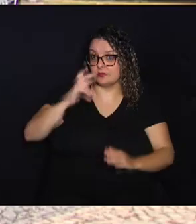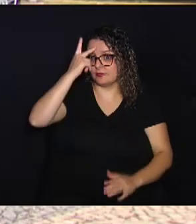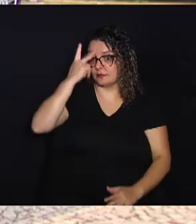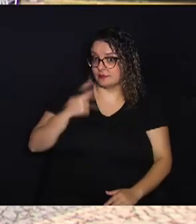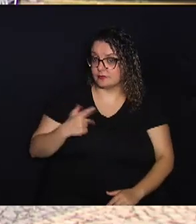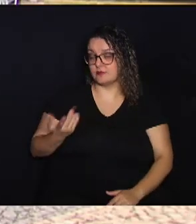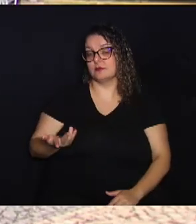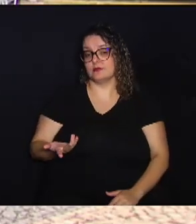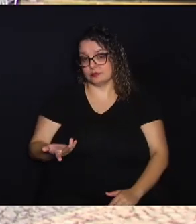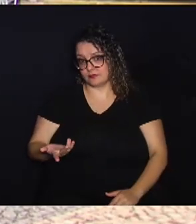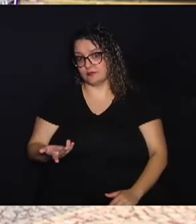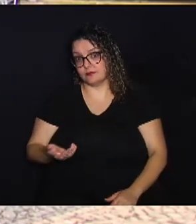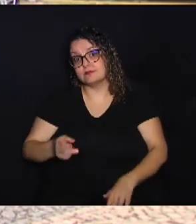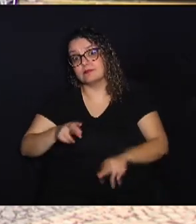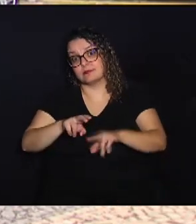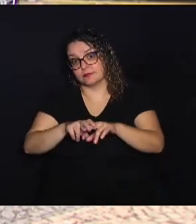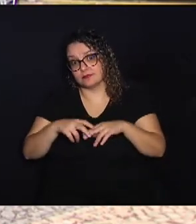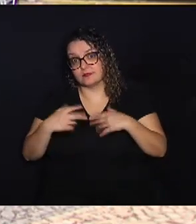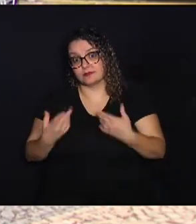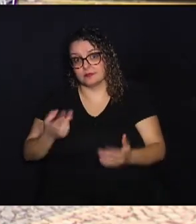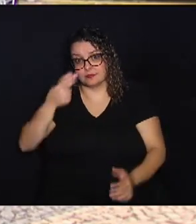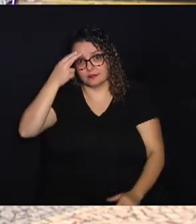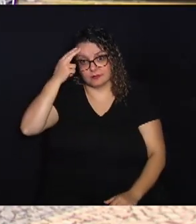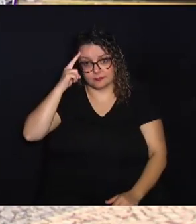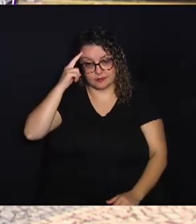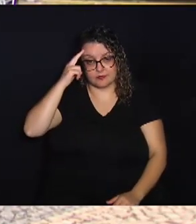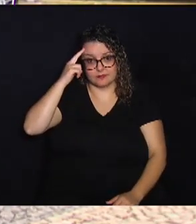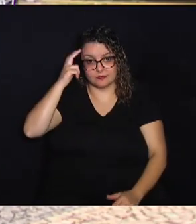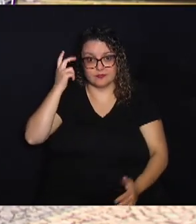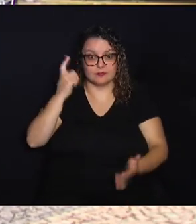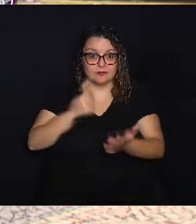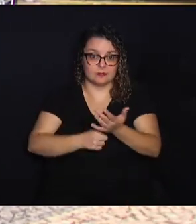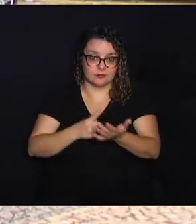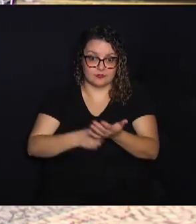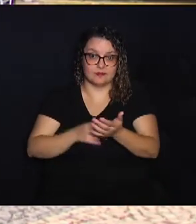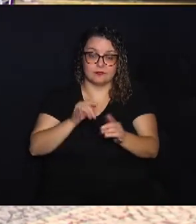própria. Portanto, Gabriel Castro confirmando a